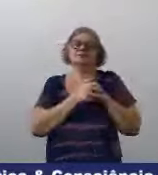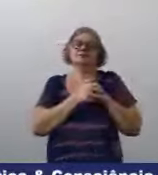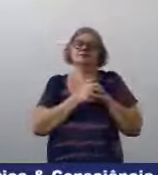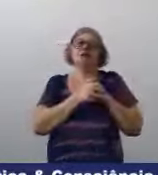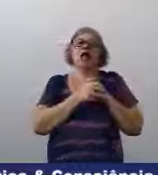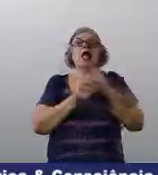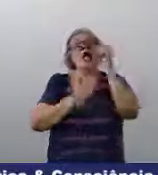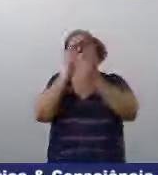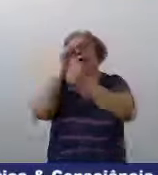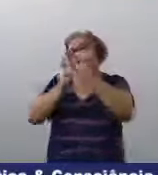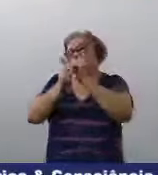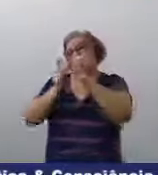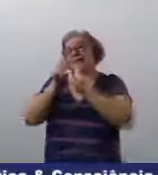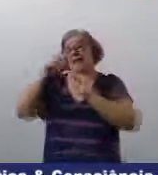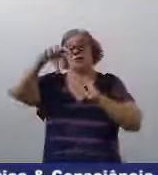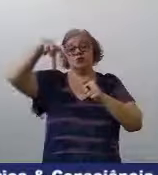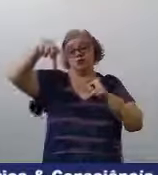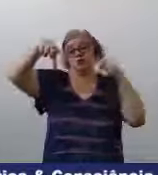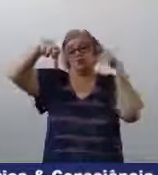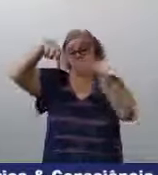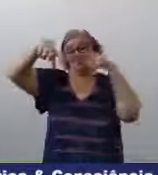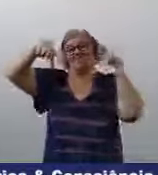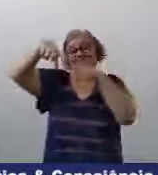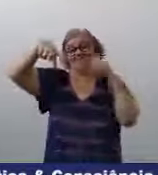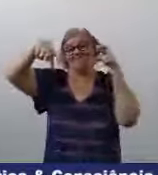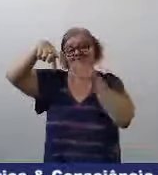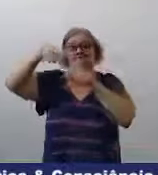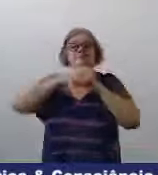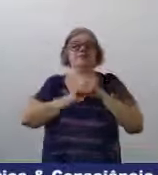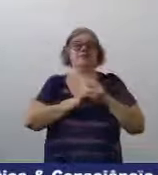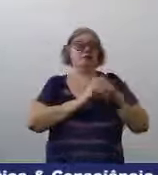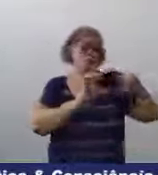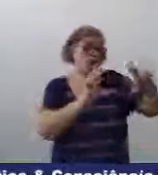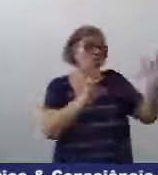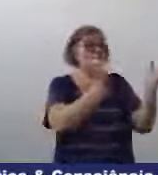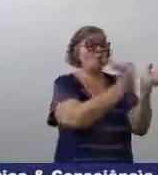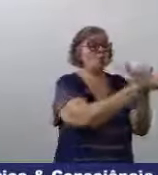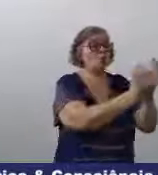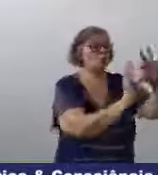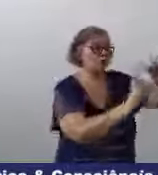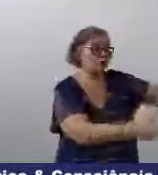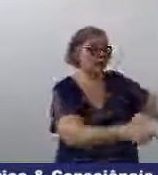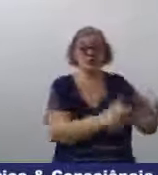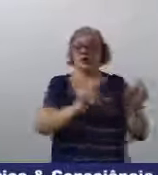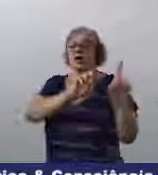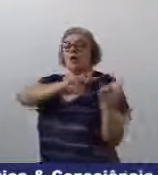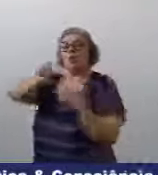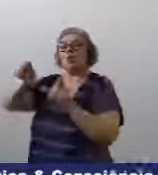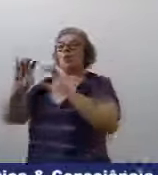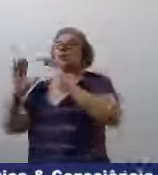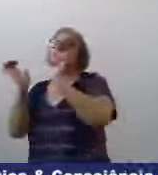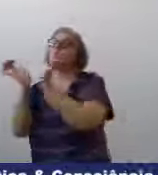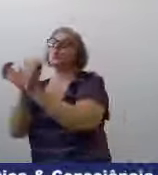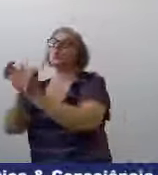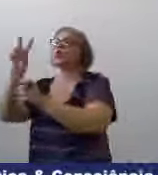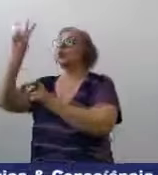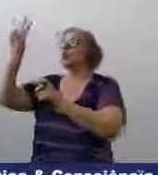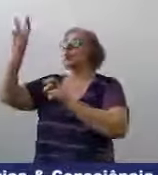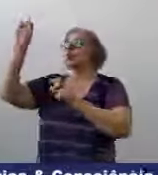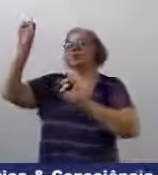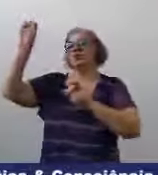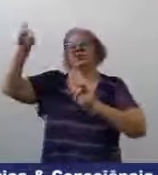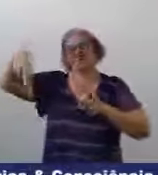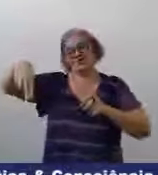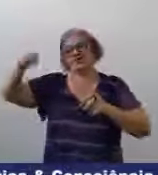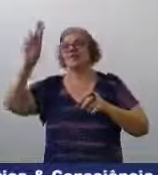distância. Decisão do campeonato foi para os pênaltis. É o time da Terra contra o time de